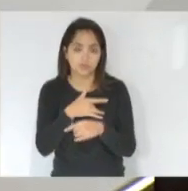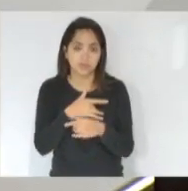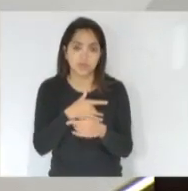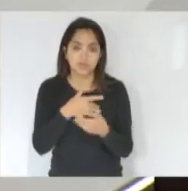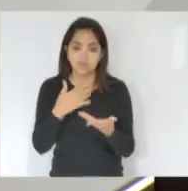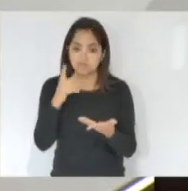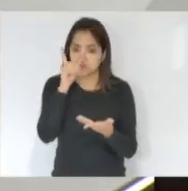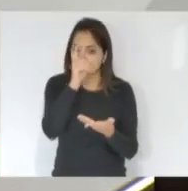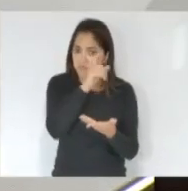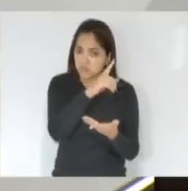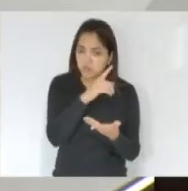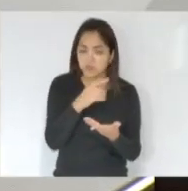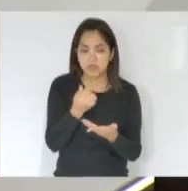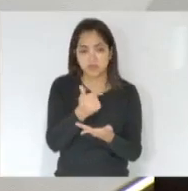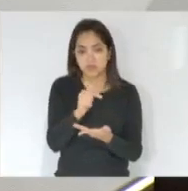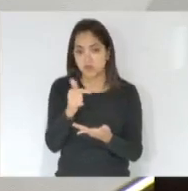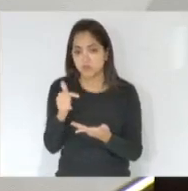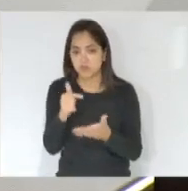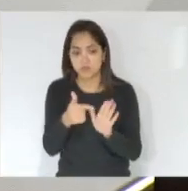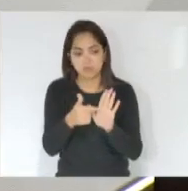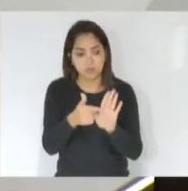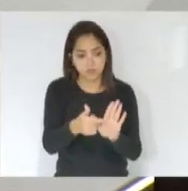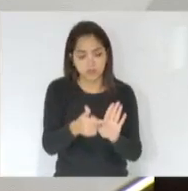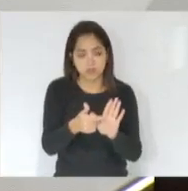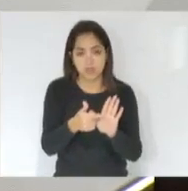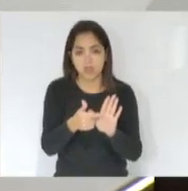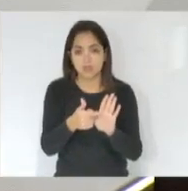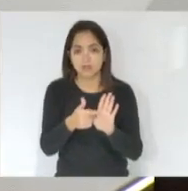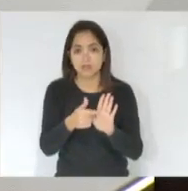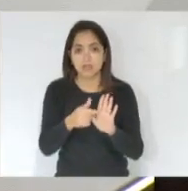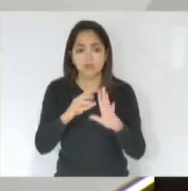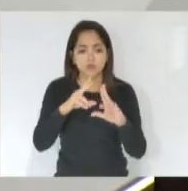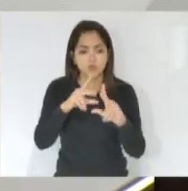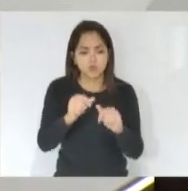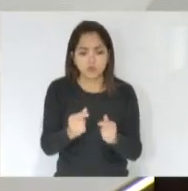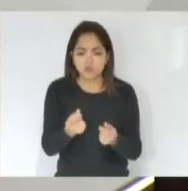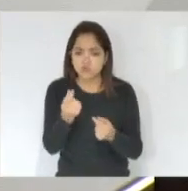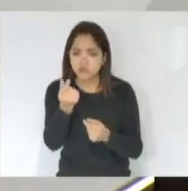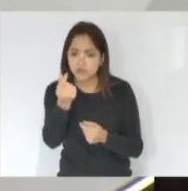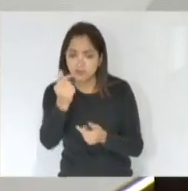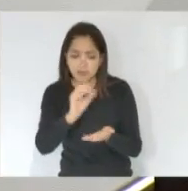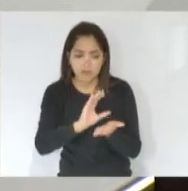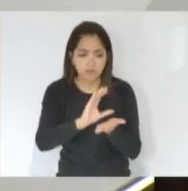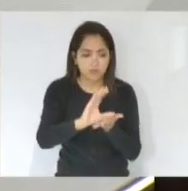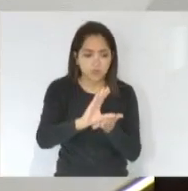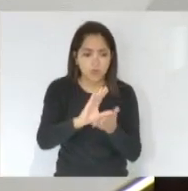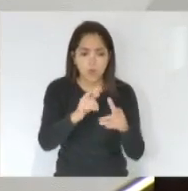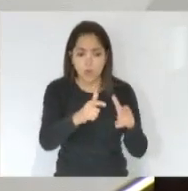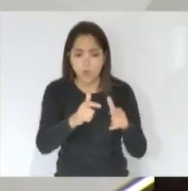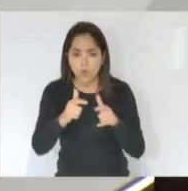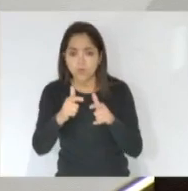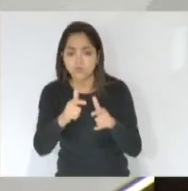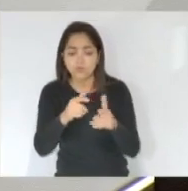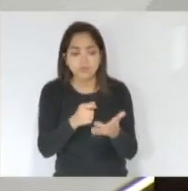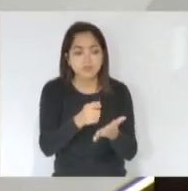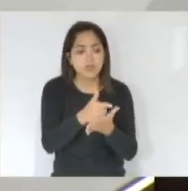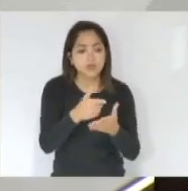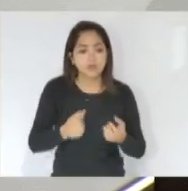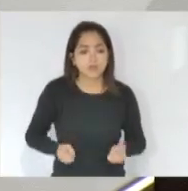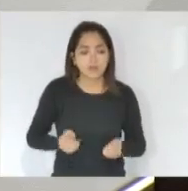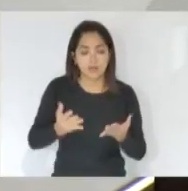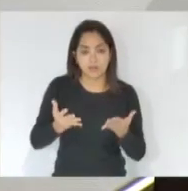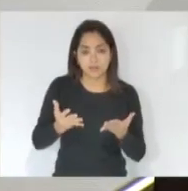em mostrar onde cada real ou centavo está sendo aplicado. Isso faz